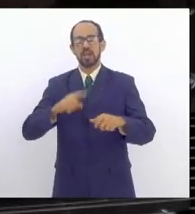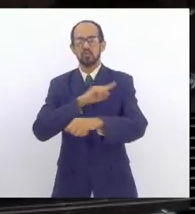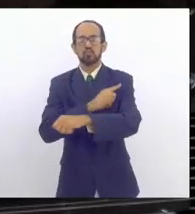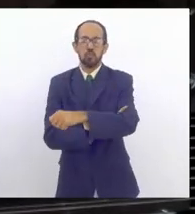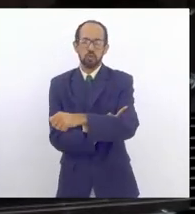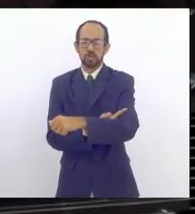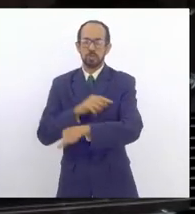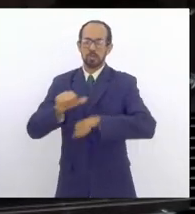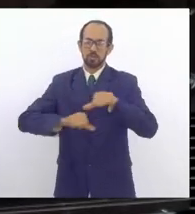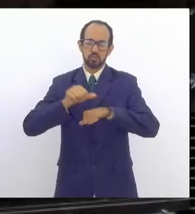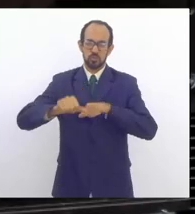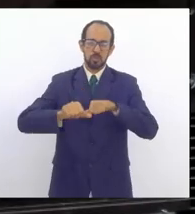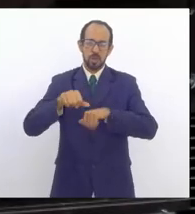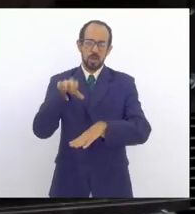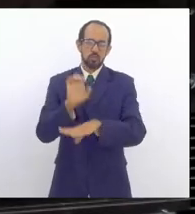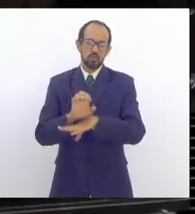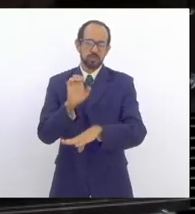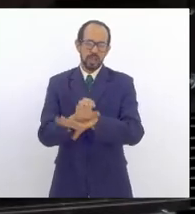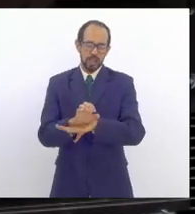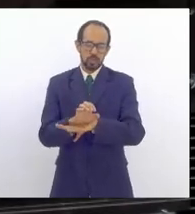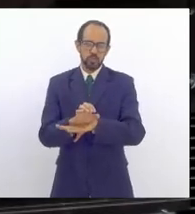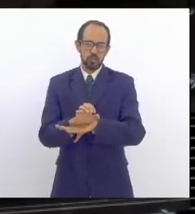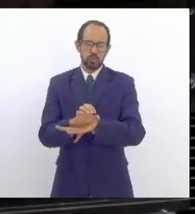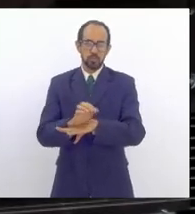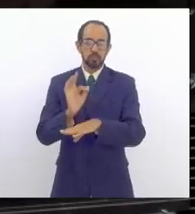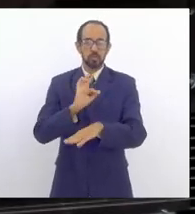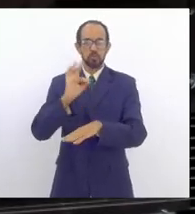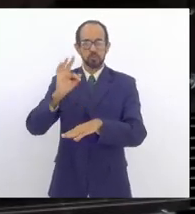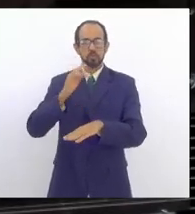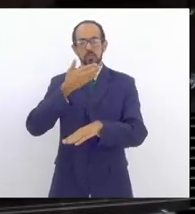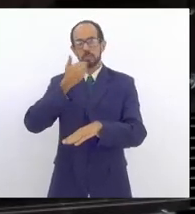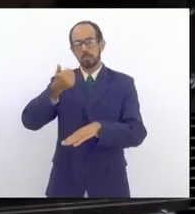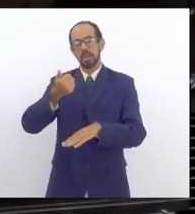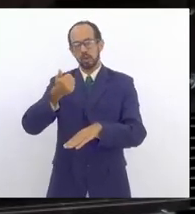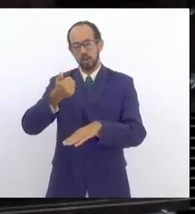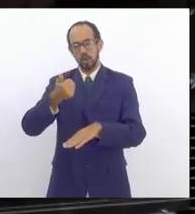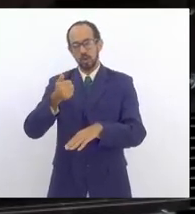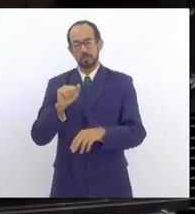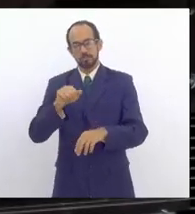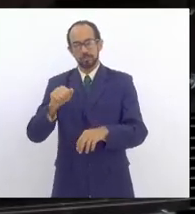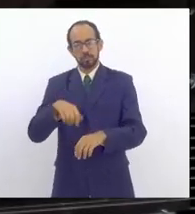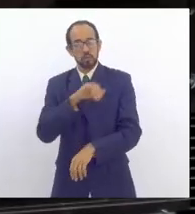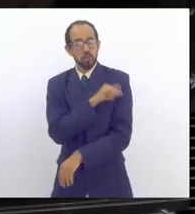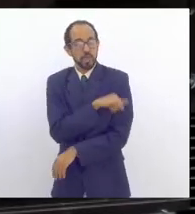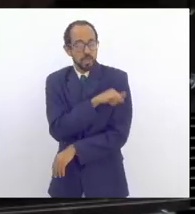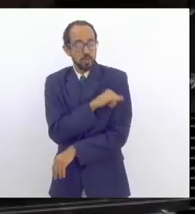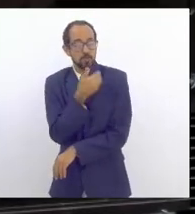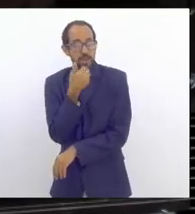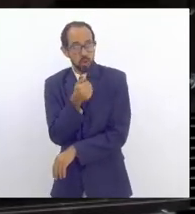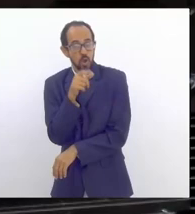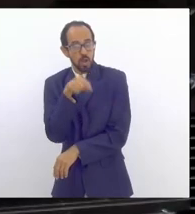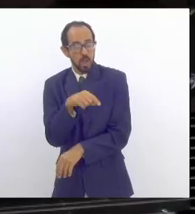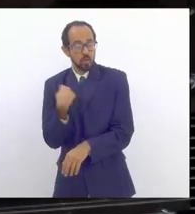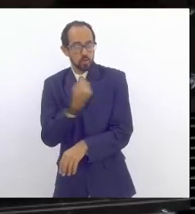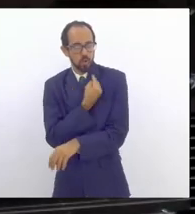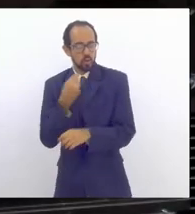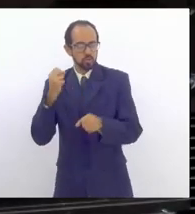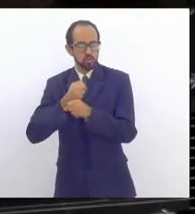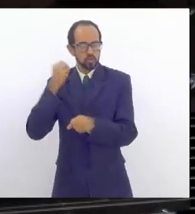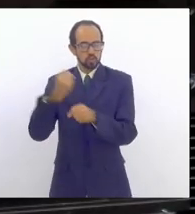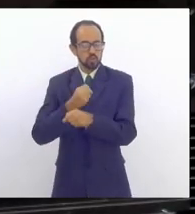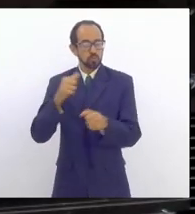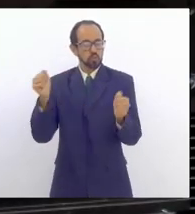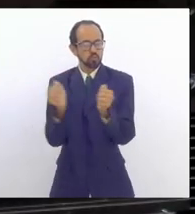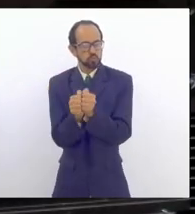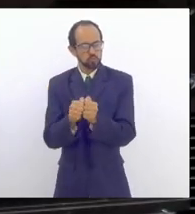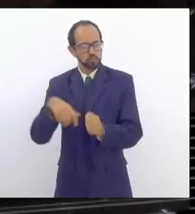em que sonhamos e queremos, porque o melhor Rio das nossas vidas é aquele que a gente constrói junto todos os dias.